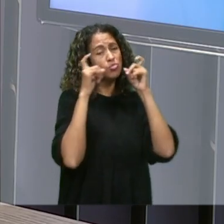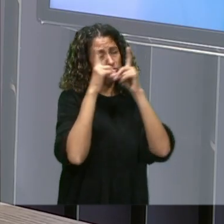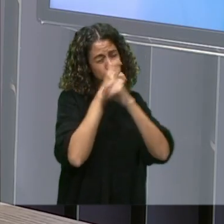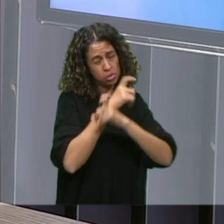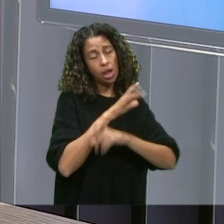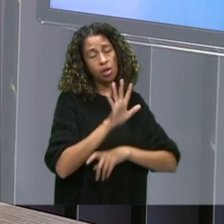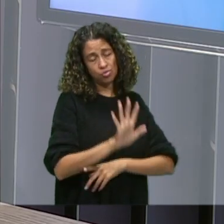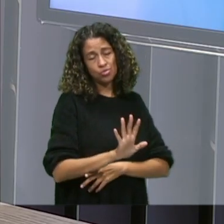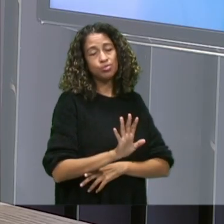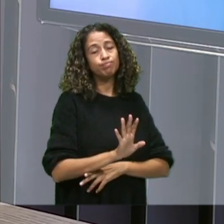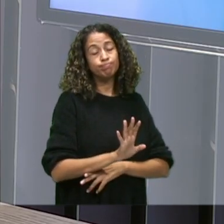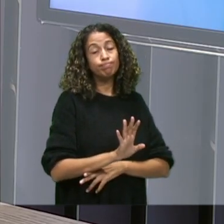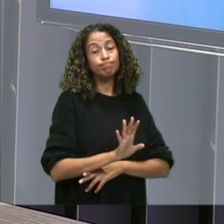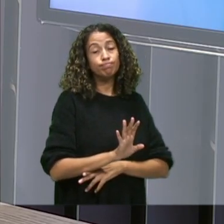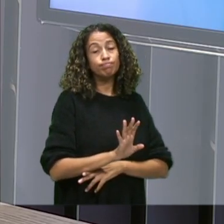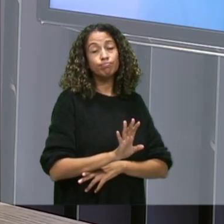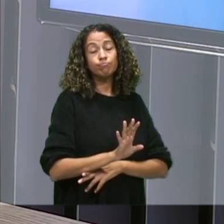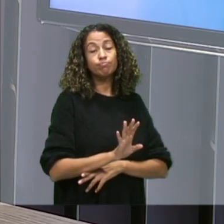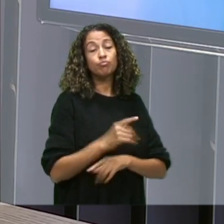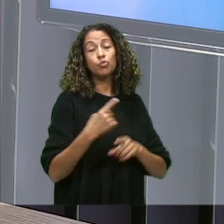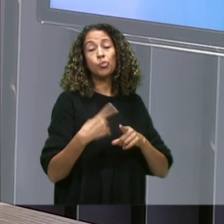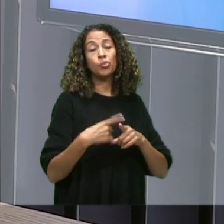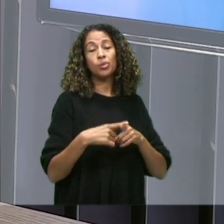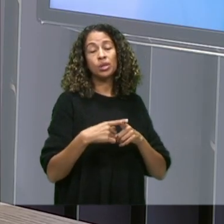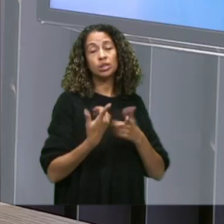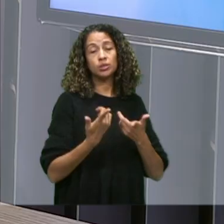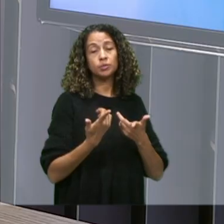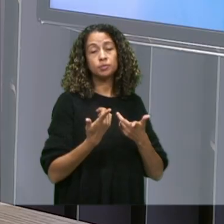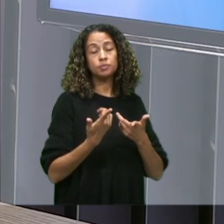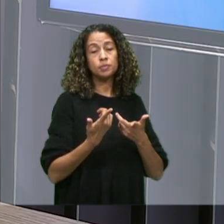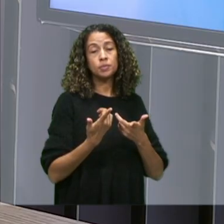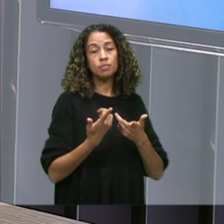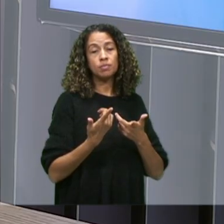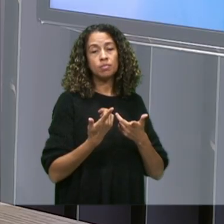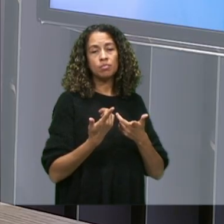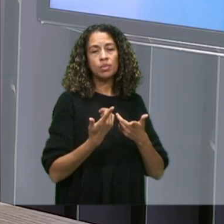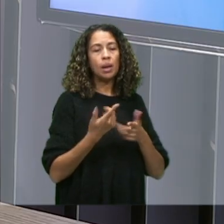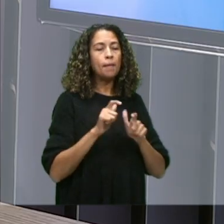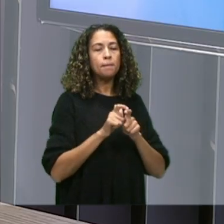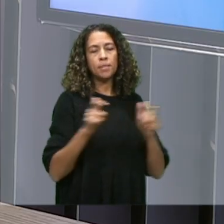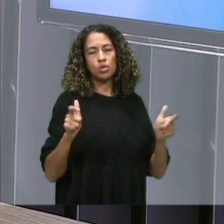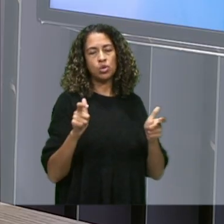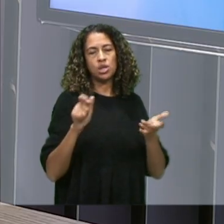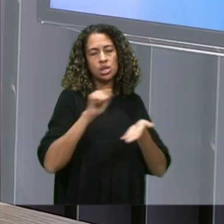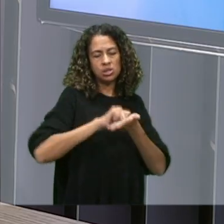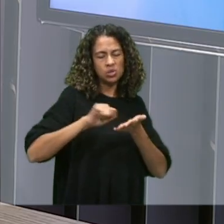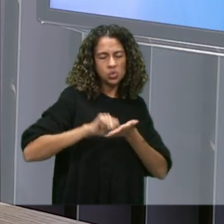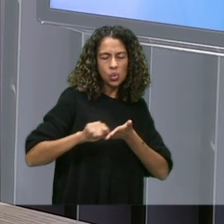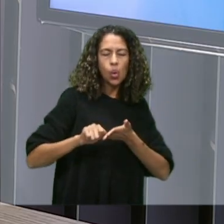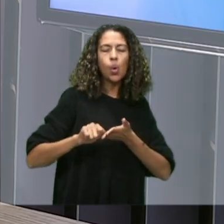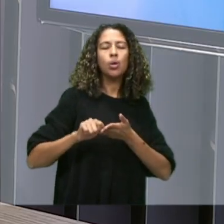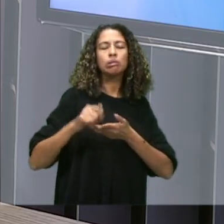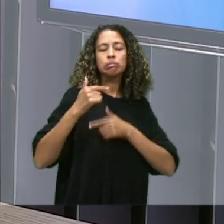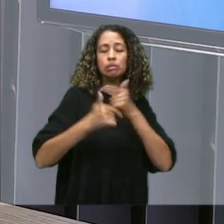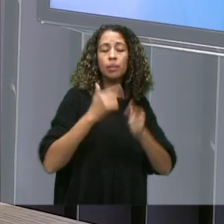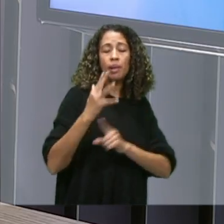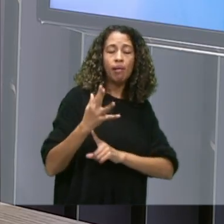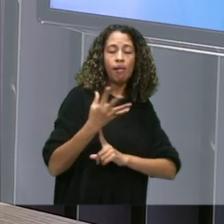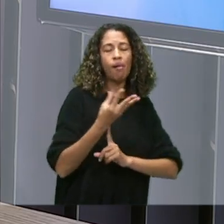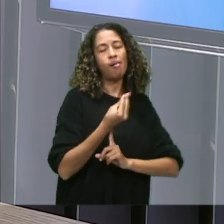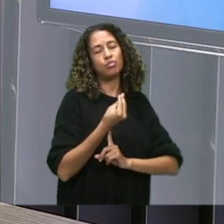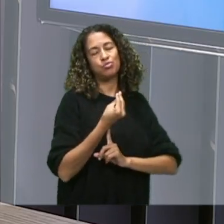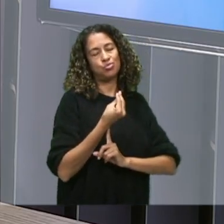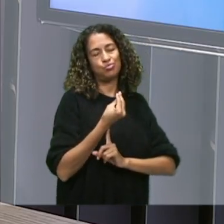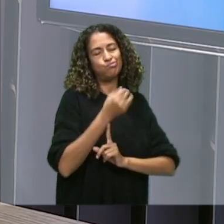assim, que a maior parte dos escritores e quem trabalha com arte em geral